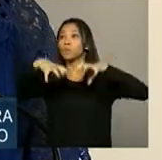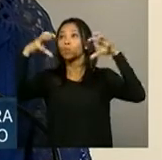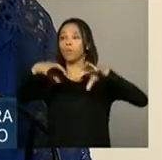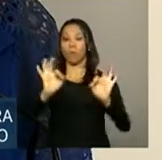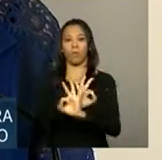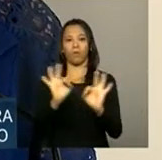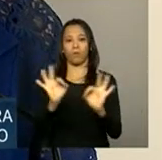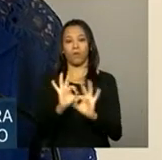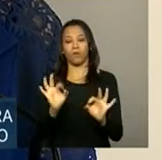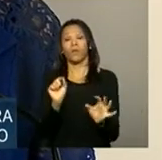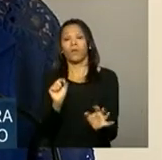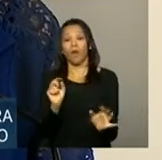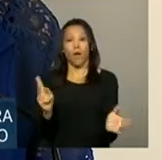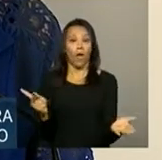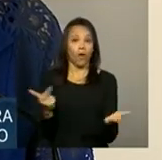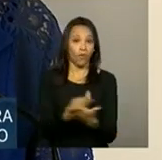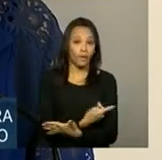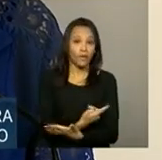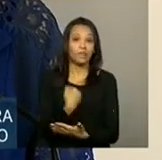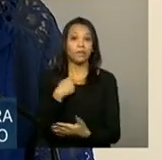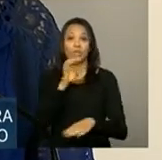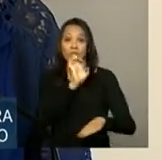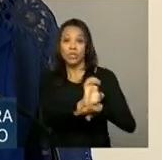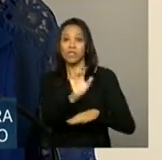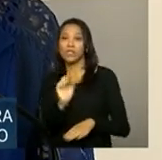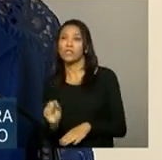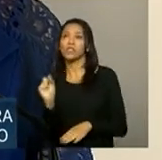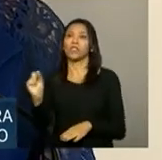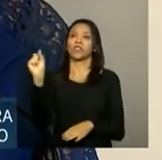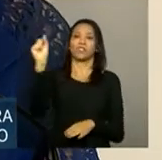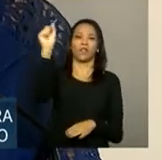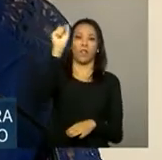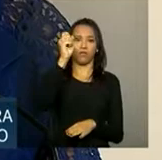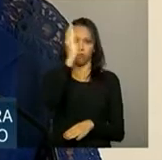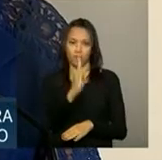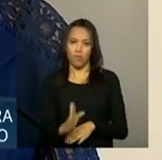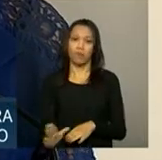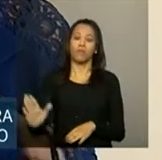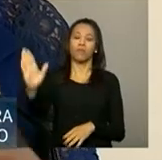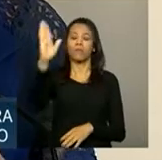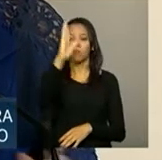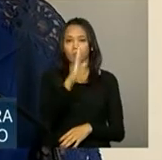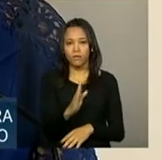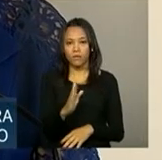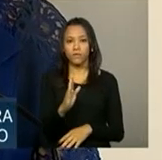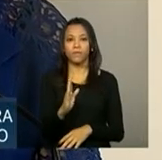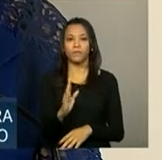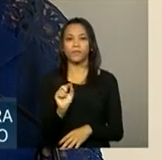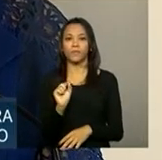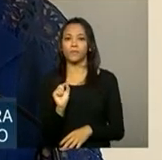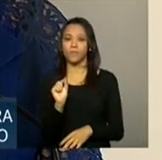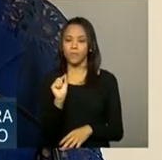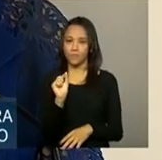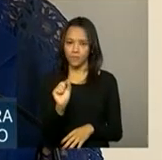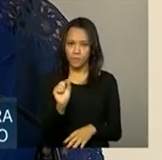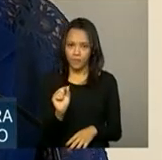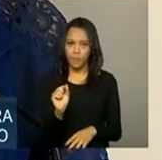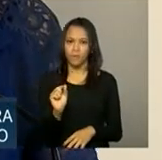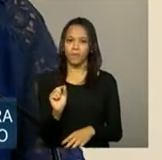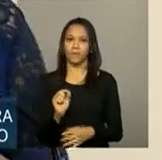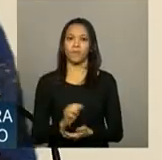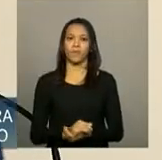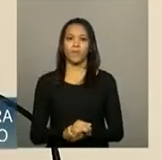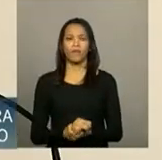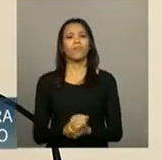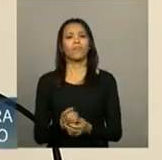encontrar os estados brasileiros em condição de